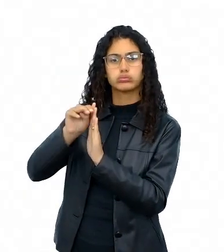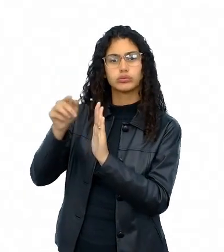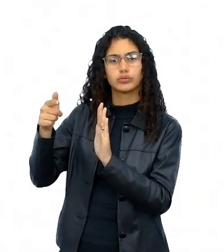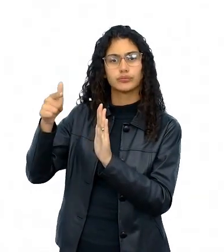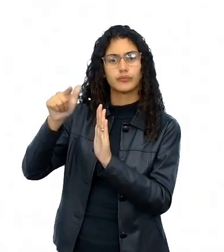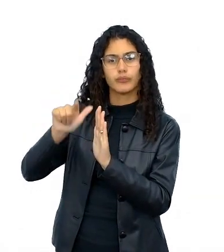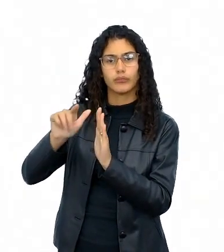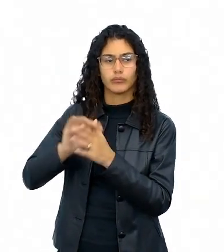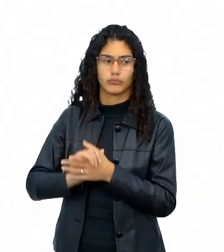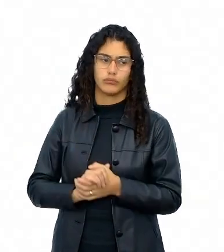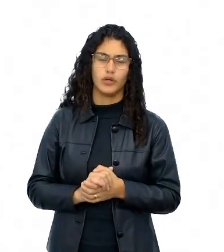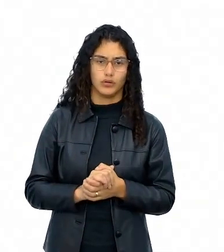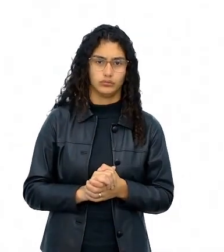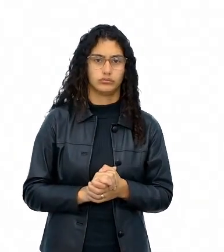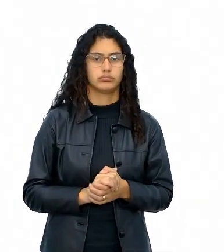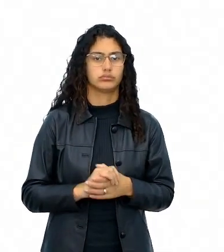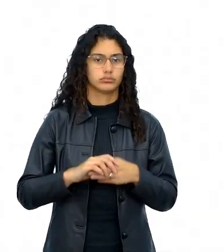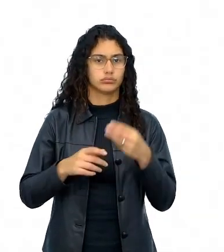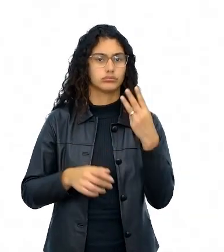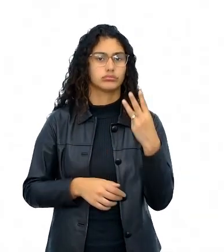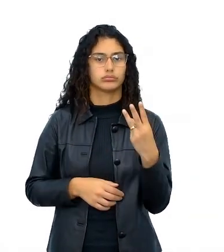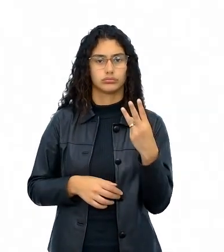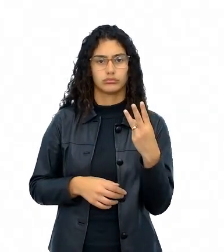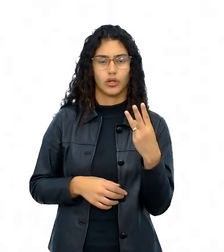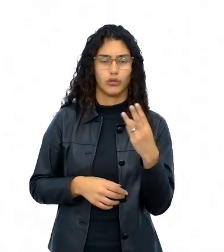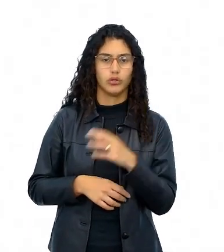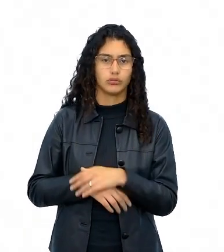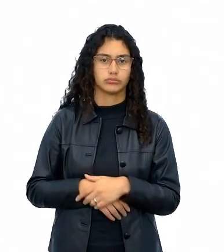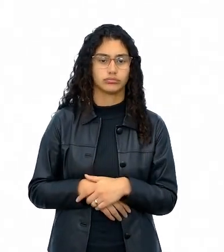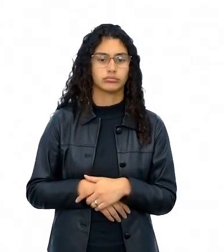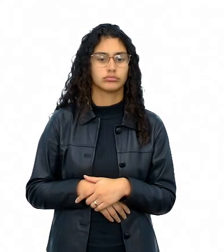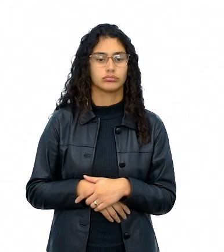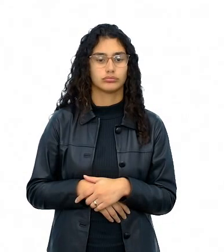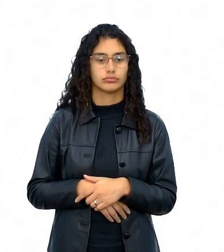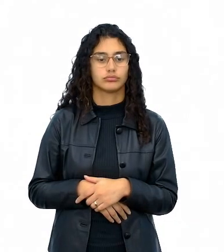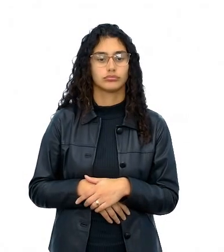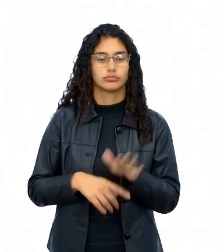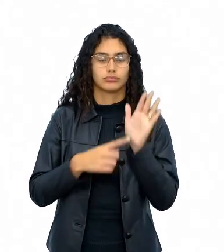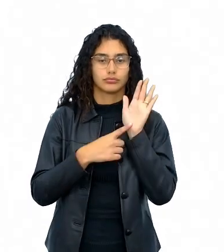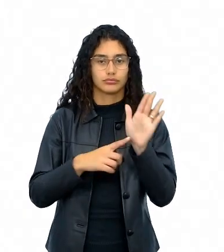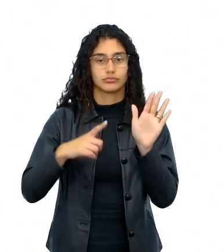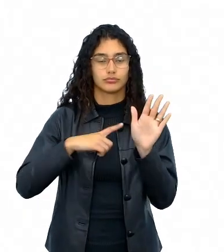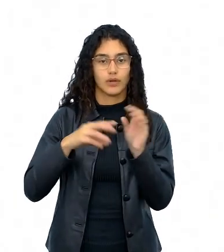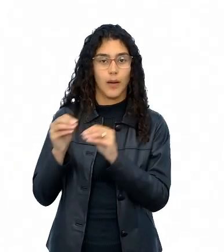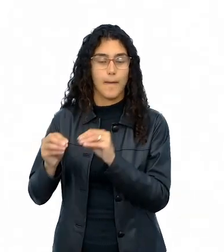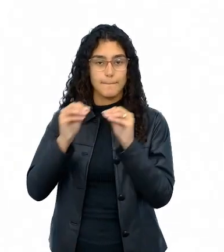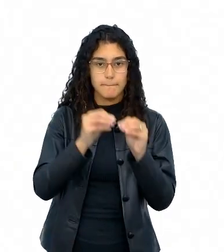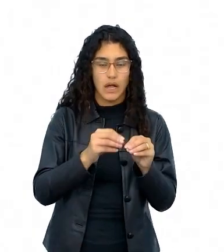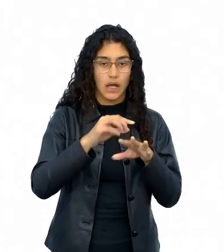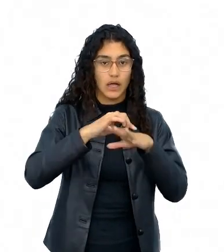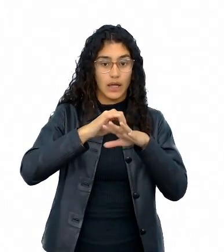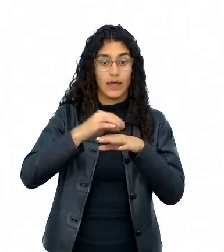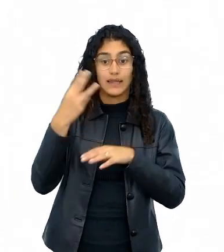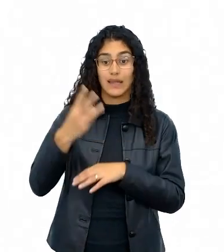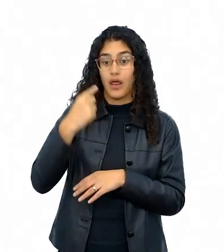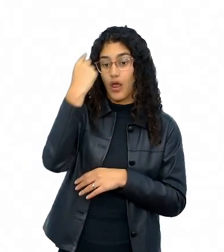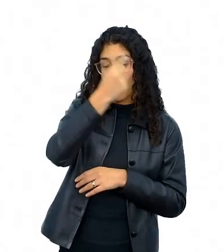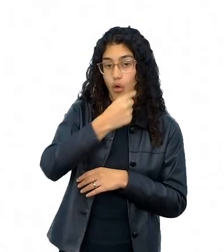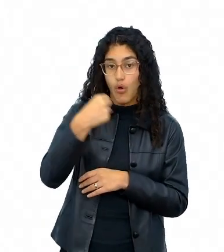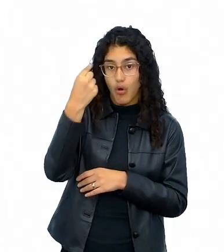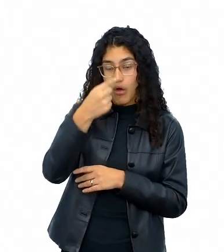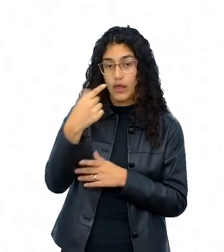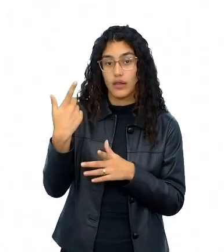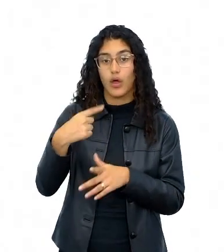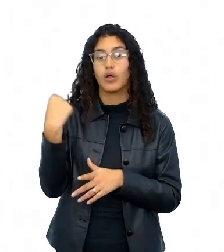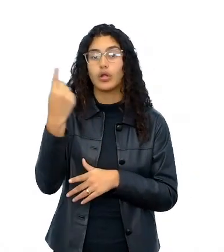quê? 3 graus Celsius por hora. Sendo que a viagem para a entrega de carne levou 3 horas. Então,